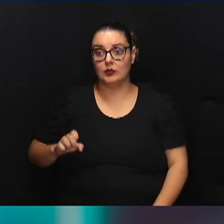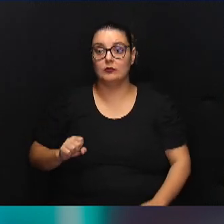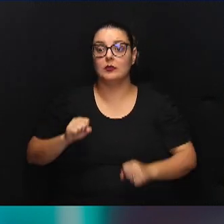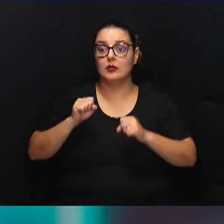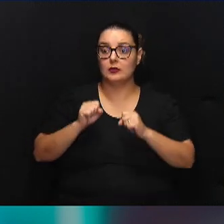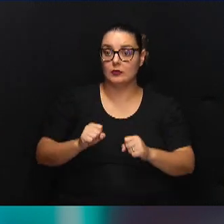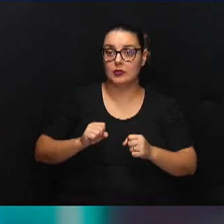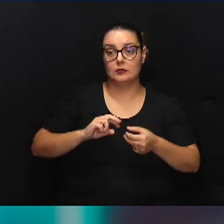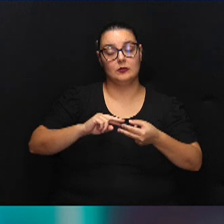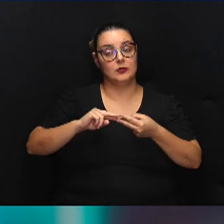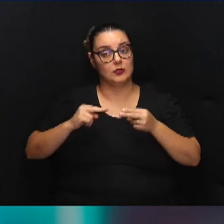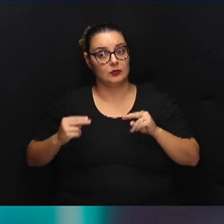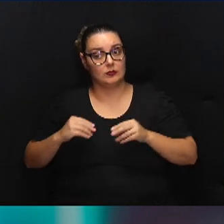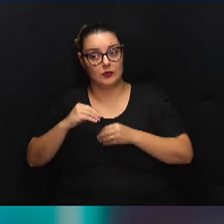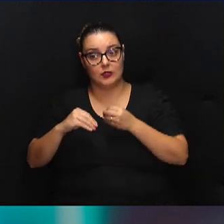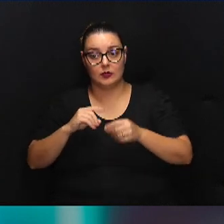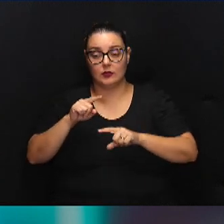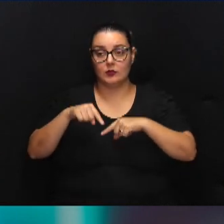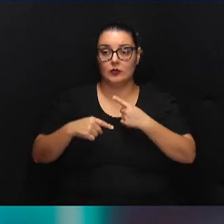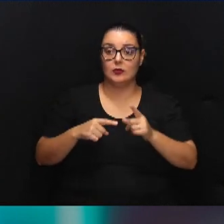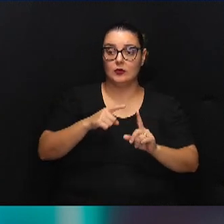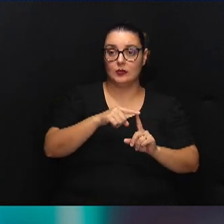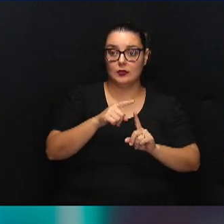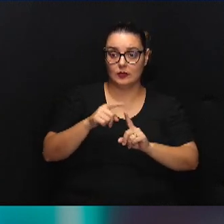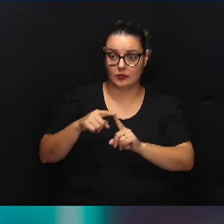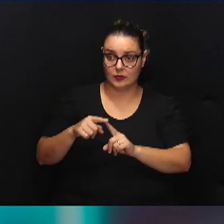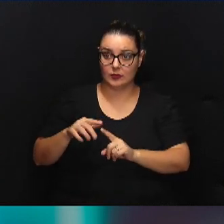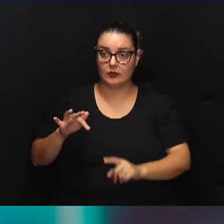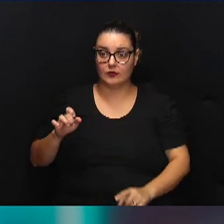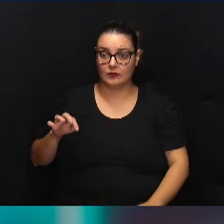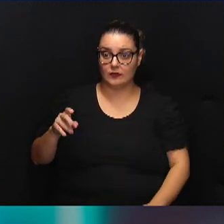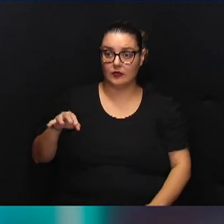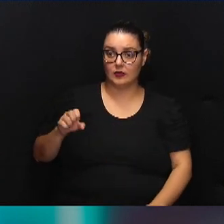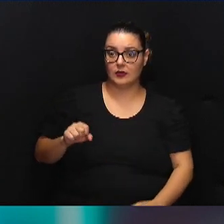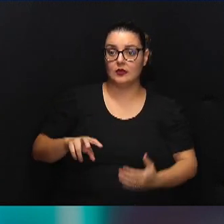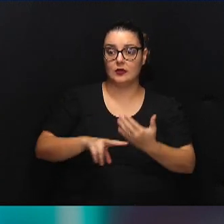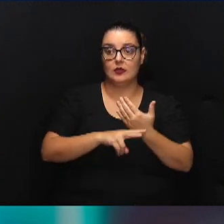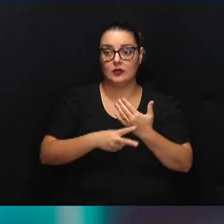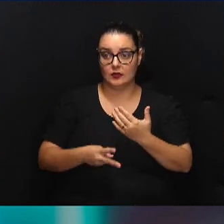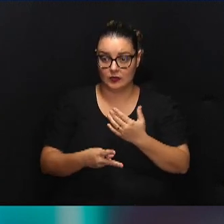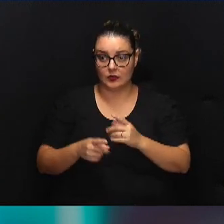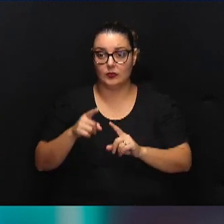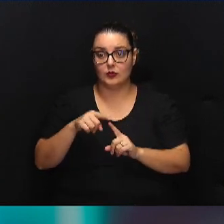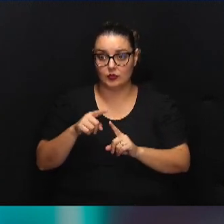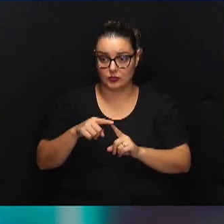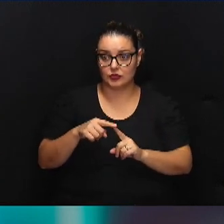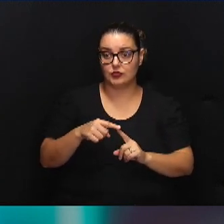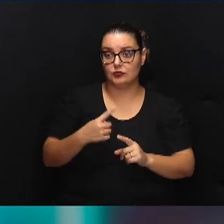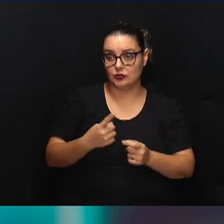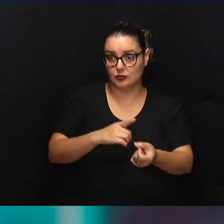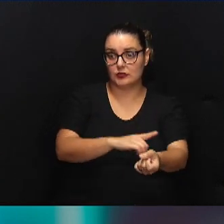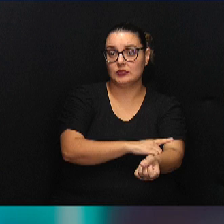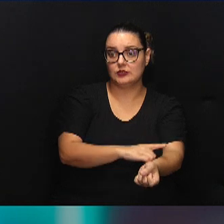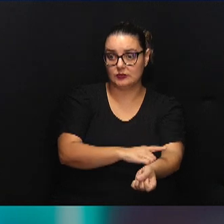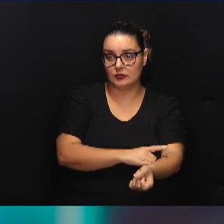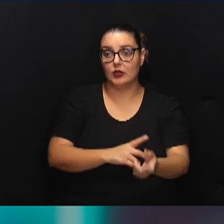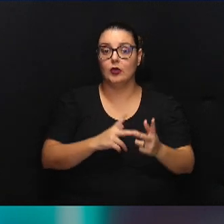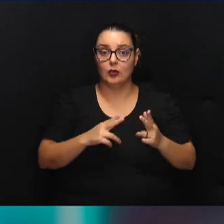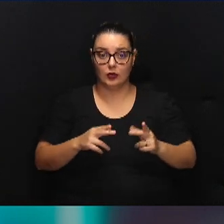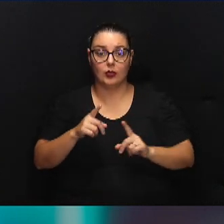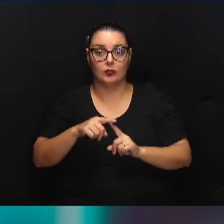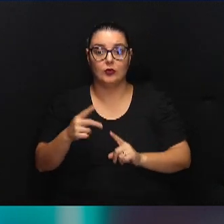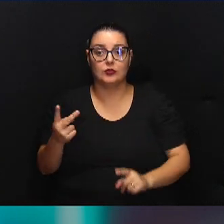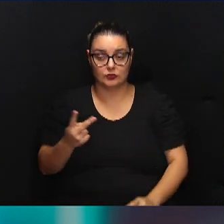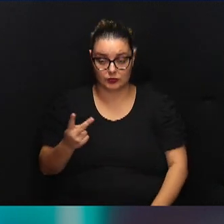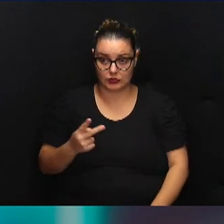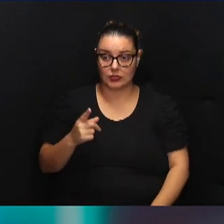componente genético, pode ter outros tipos de fatores que causam esse diabetes tipo 1. Bem como o tipo 2, né?